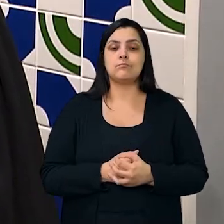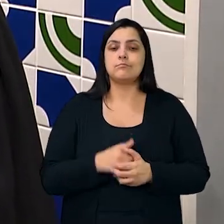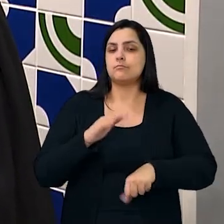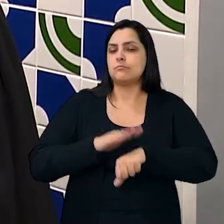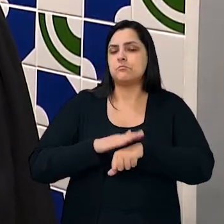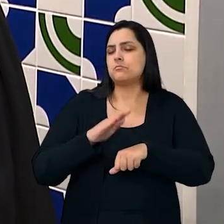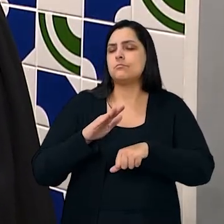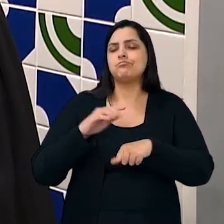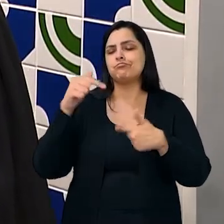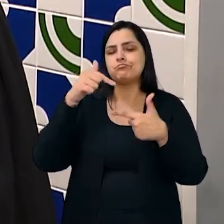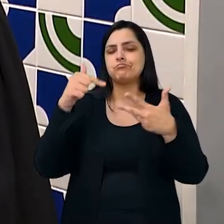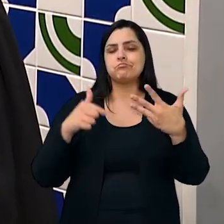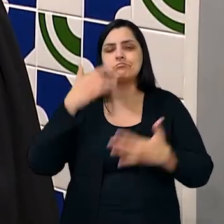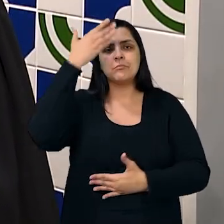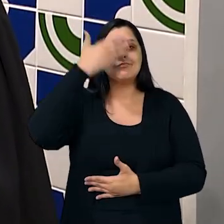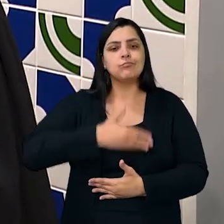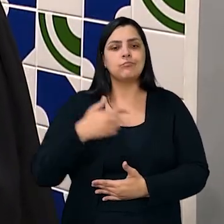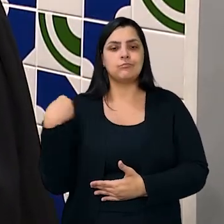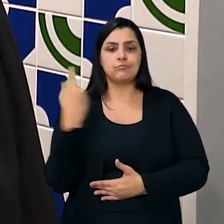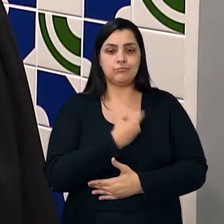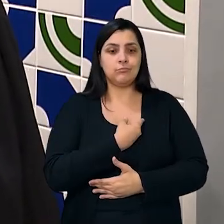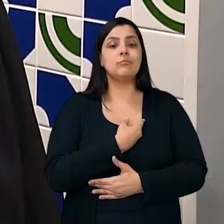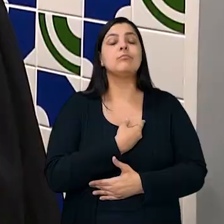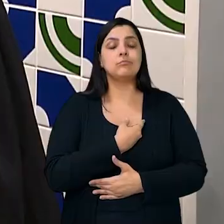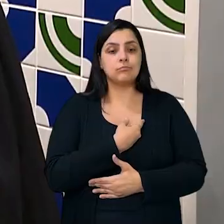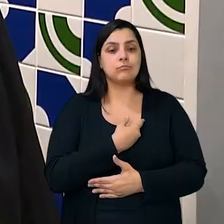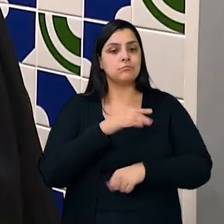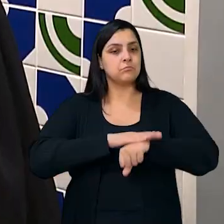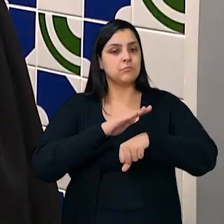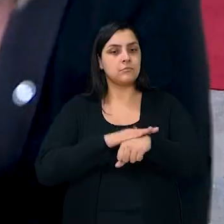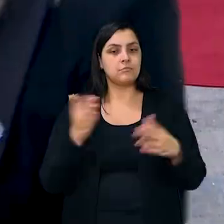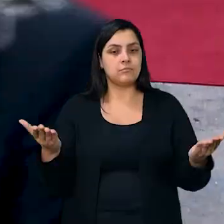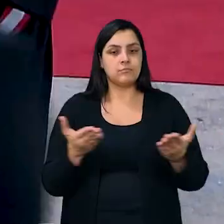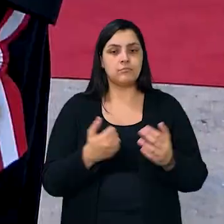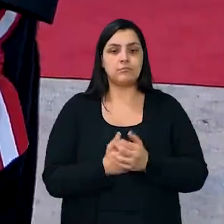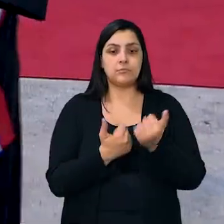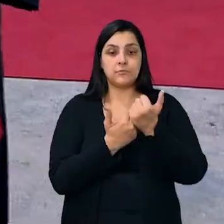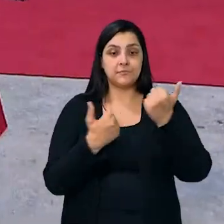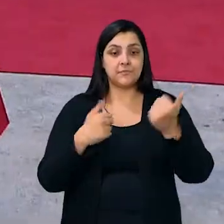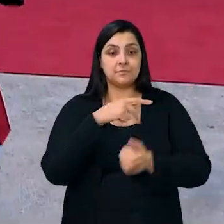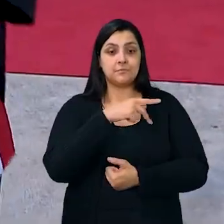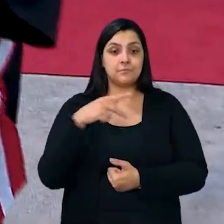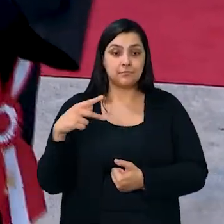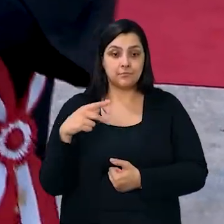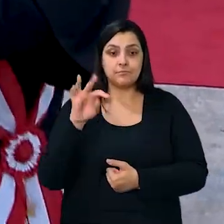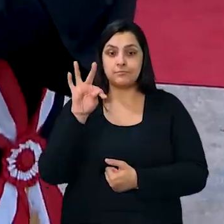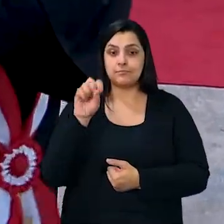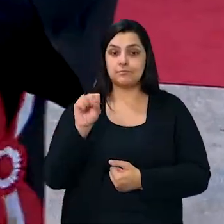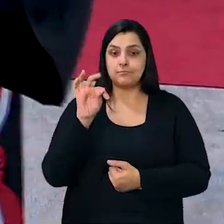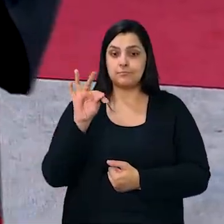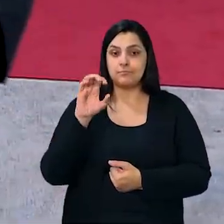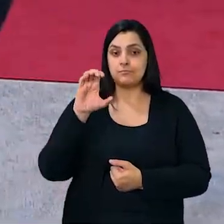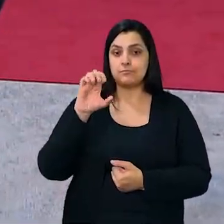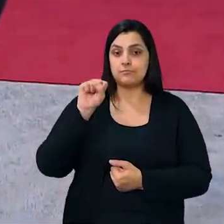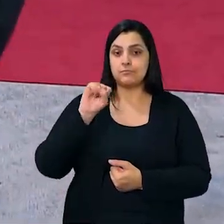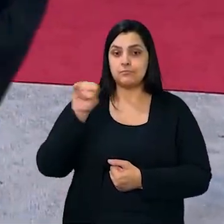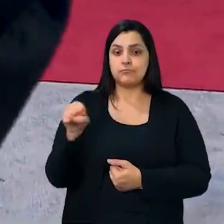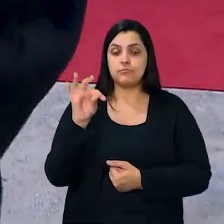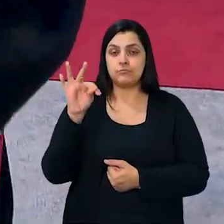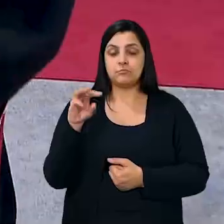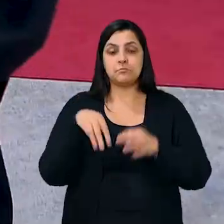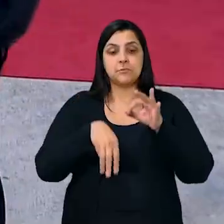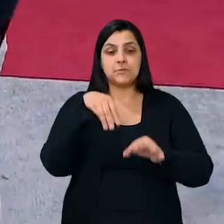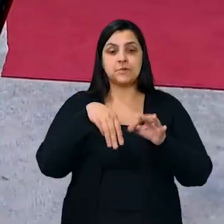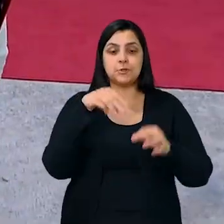morais, enfim, é um reconhecimento nosso por esse momento. O vice-presidente do TST e do CSJT,